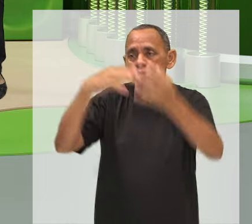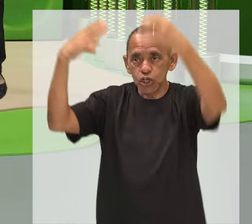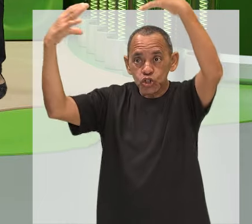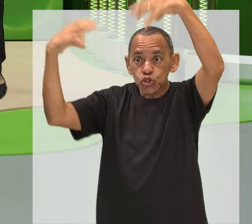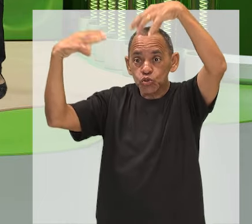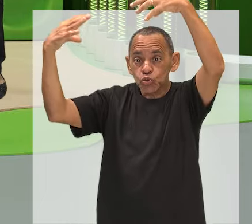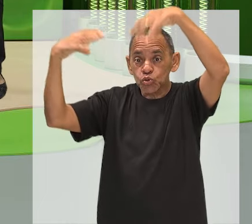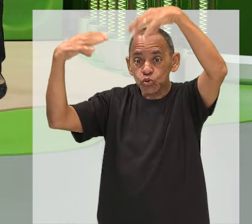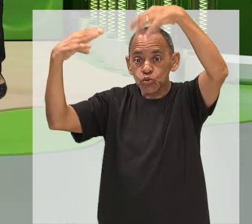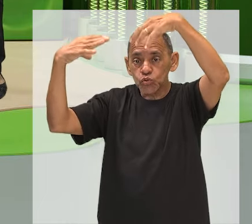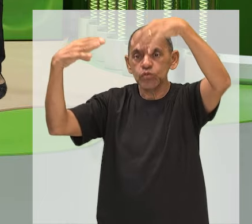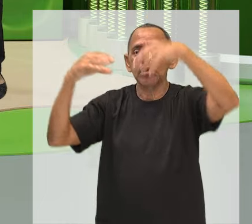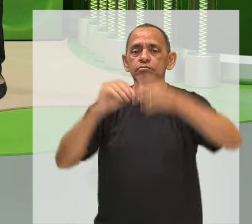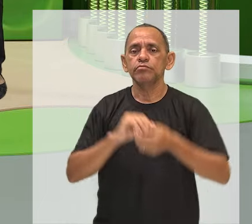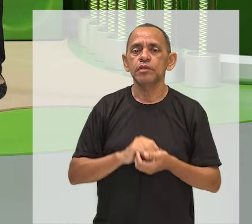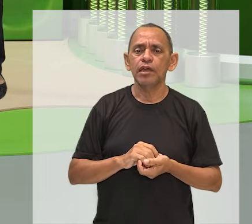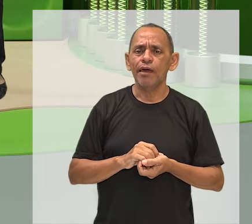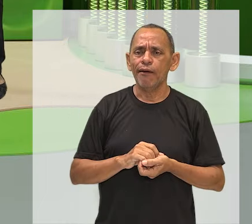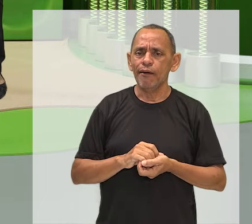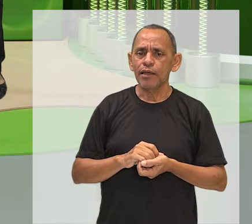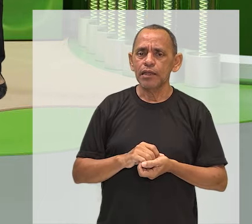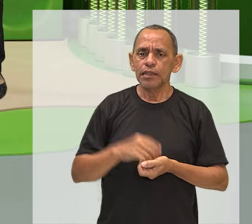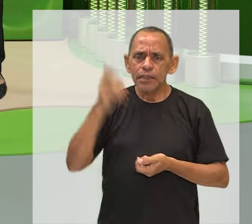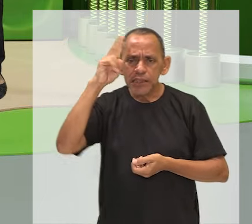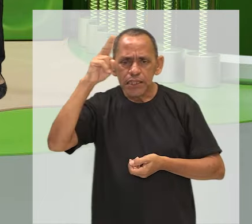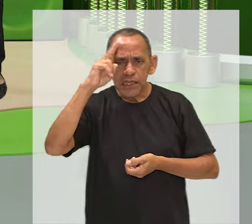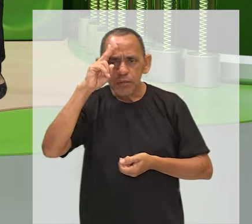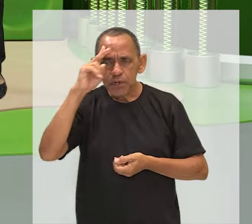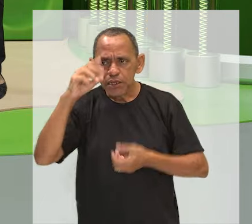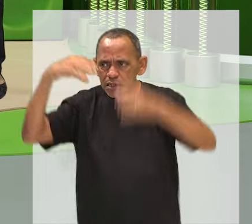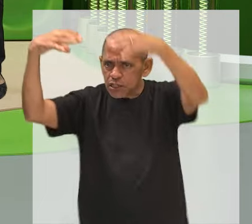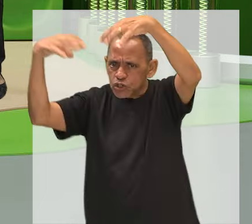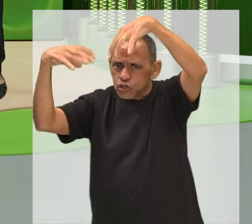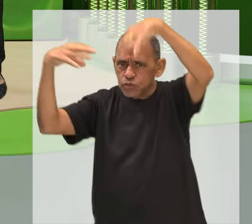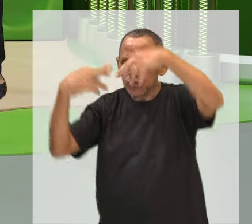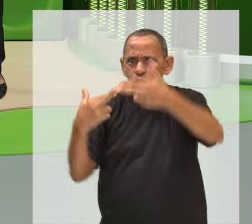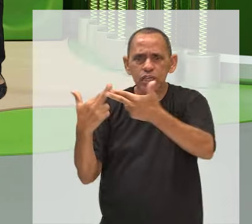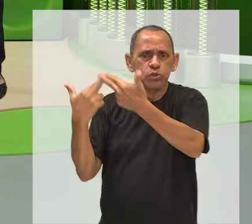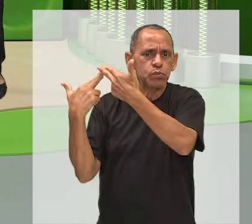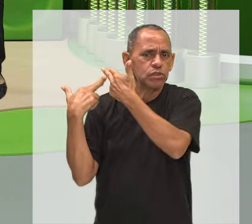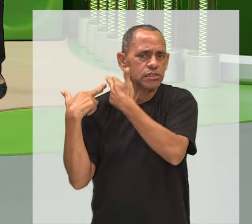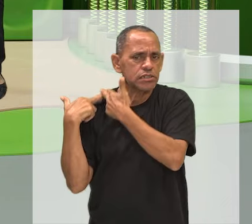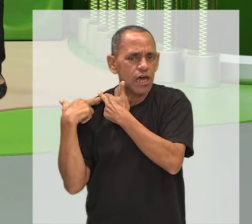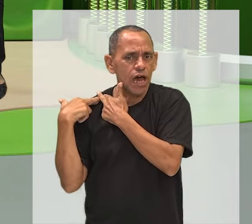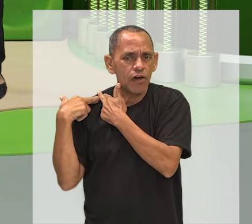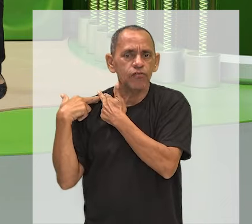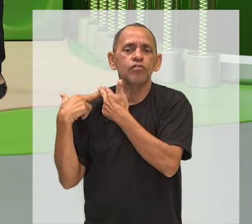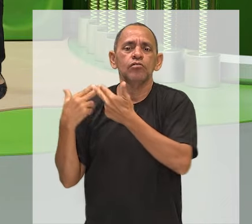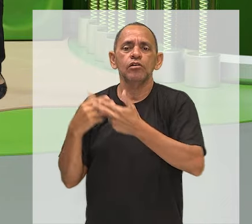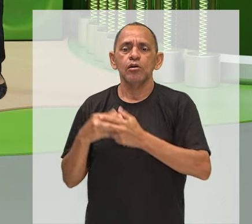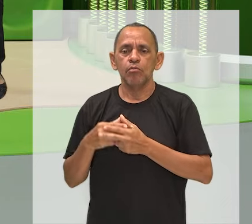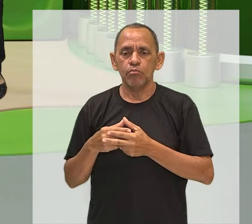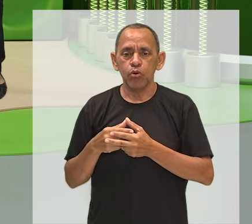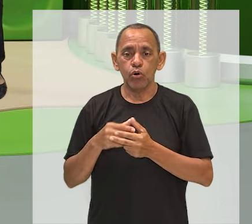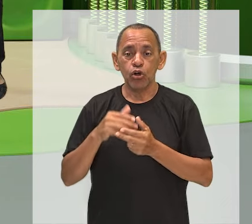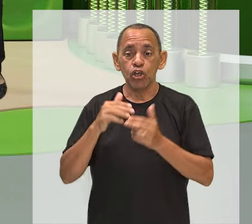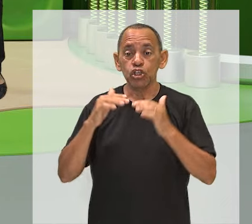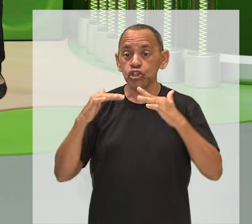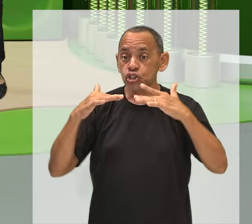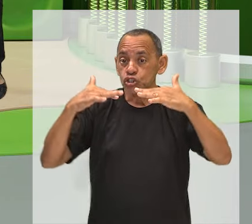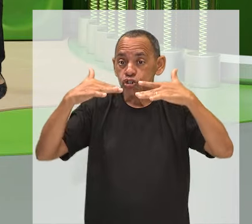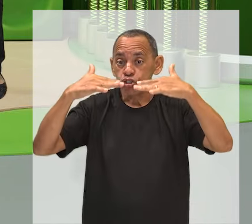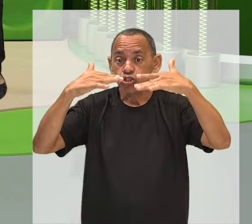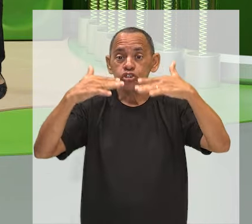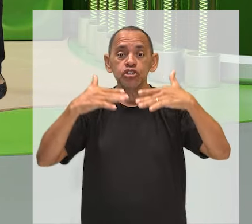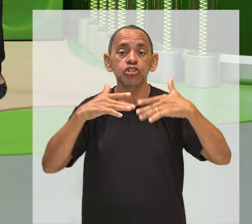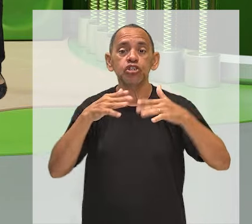chuvas, e essas chuvas que abastecem os rios, né, que abastecem os igarapés, vai trazer um prejuízo, né? Essa